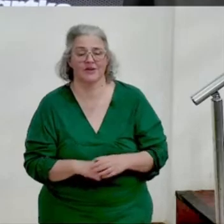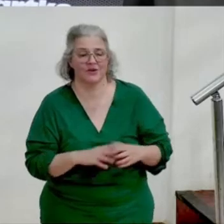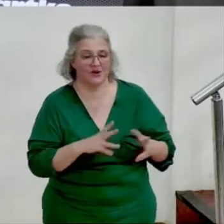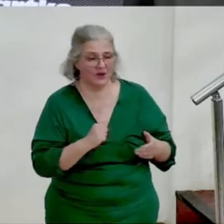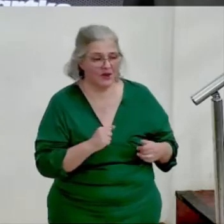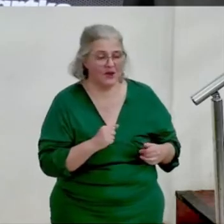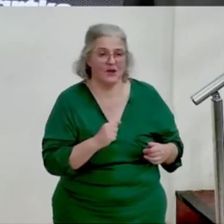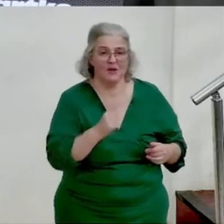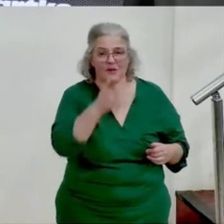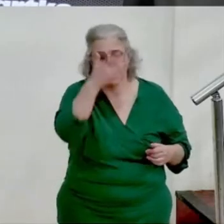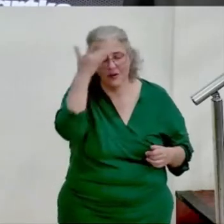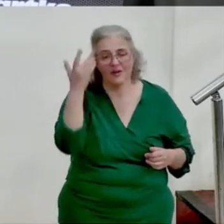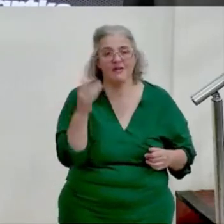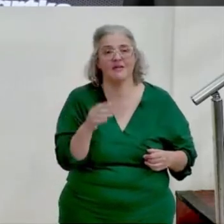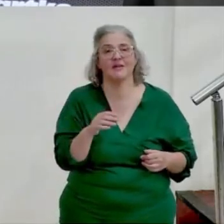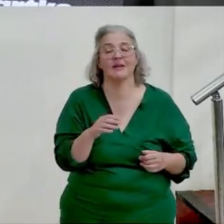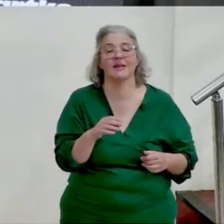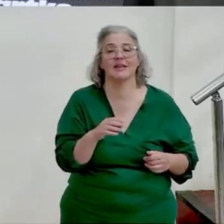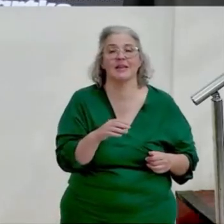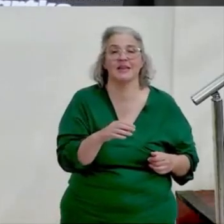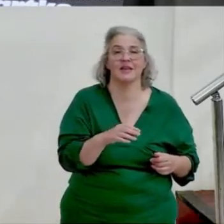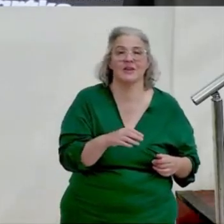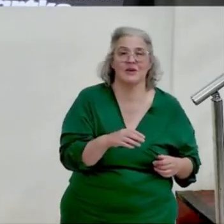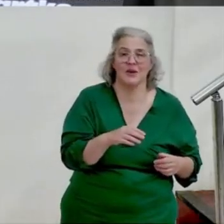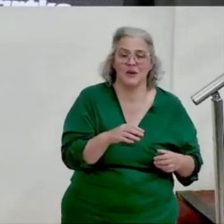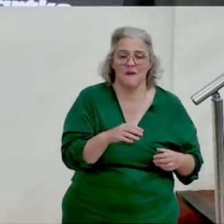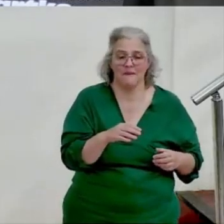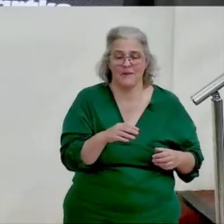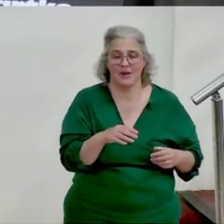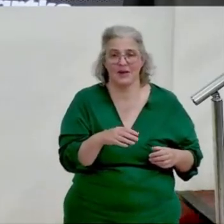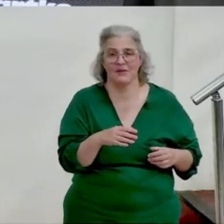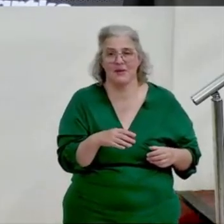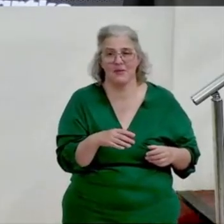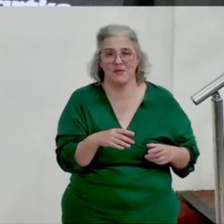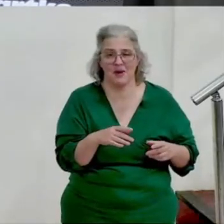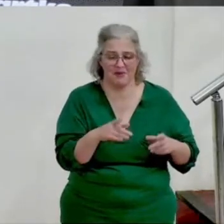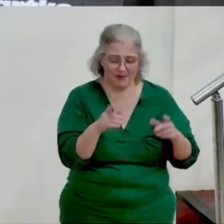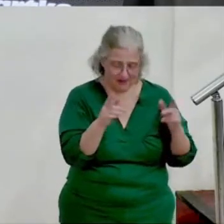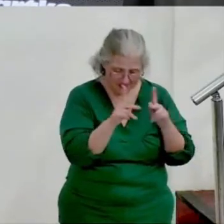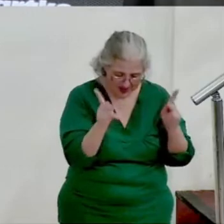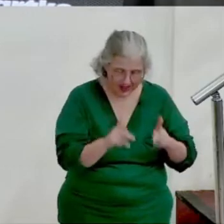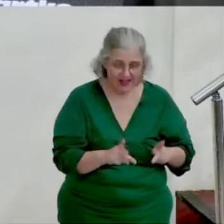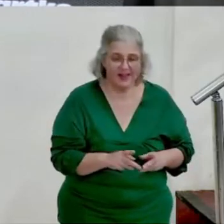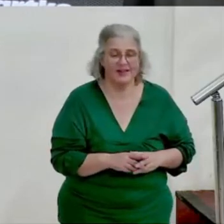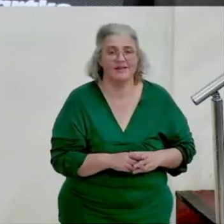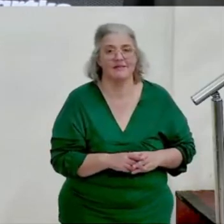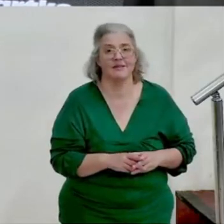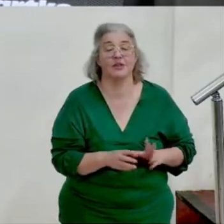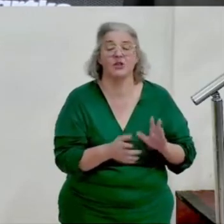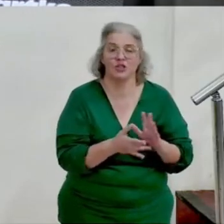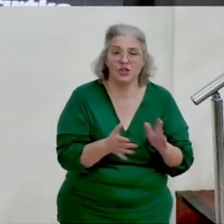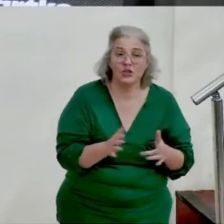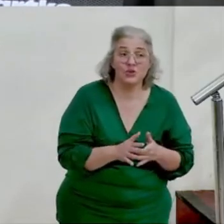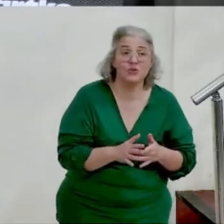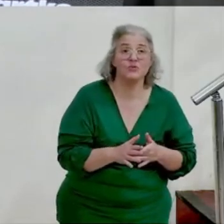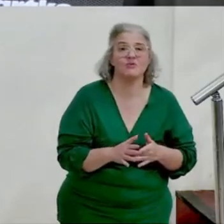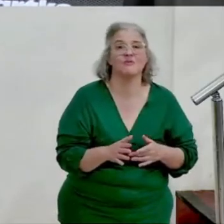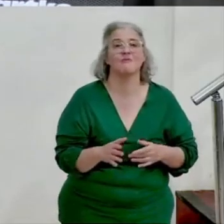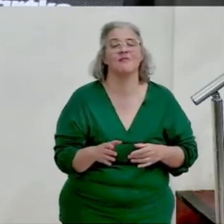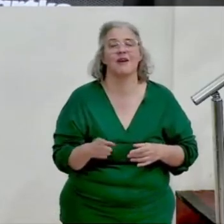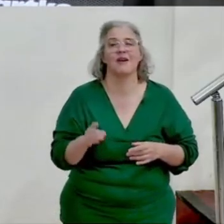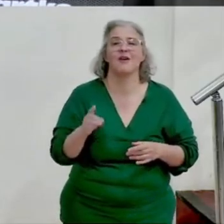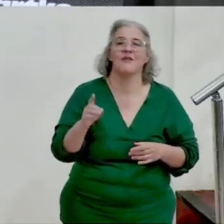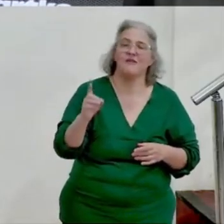não inocentará o culpado. Ele voltará. Jesus voltará. Com um fim terrível